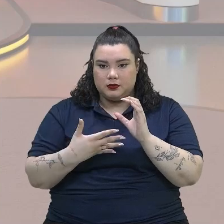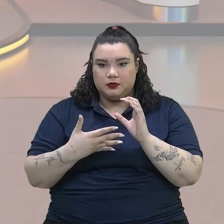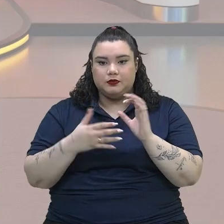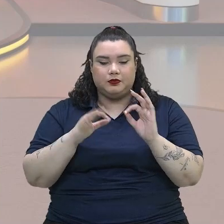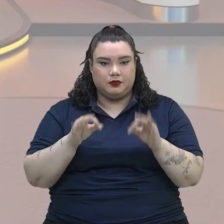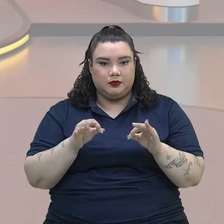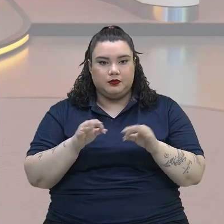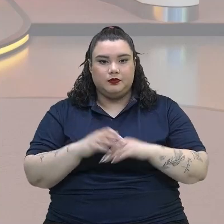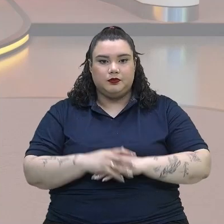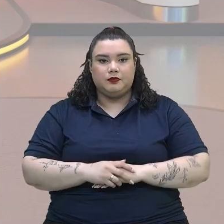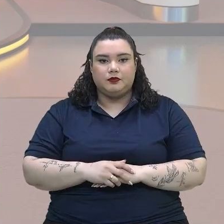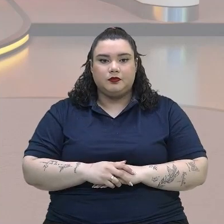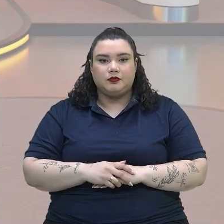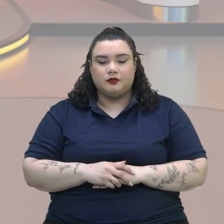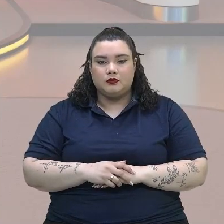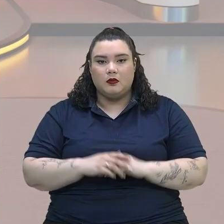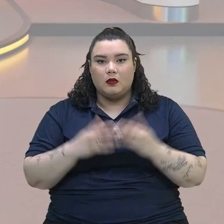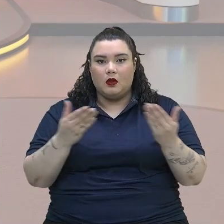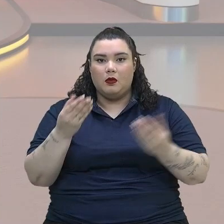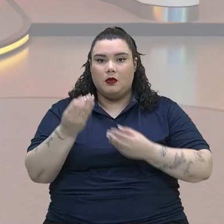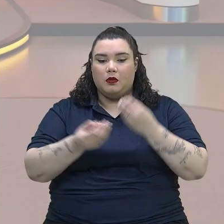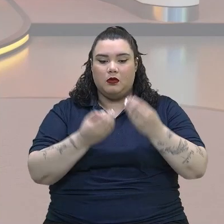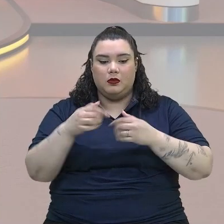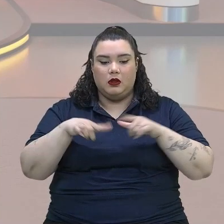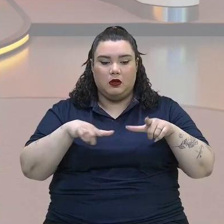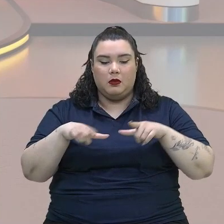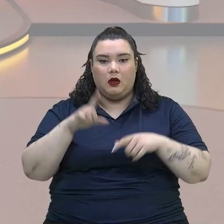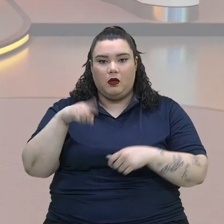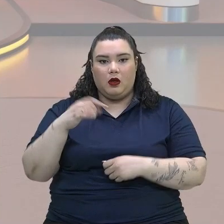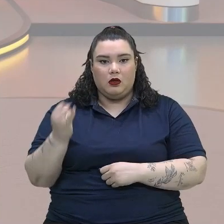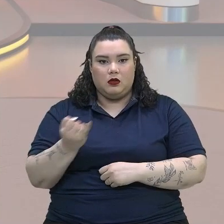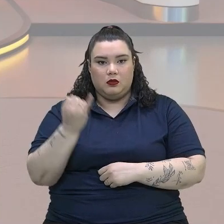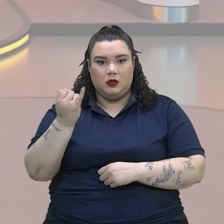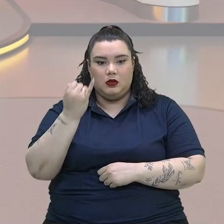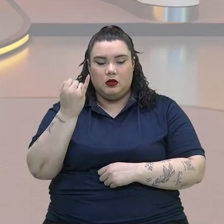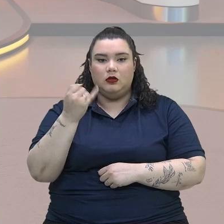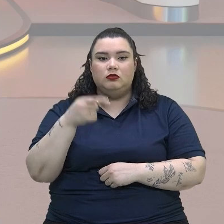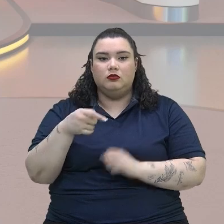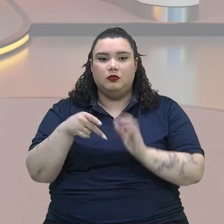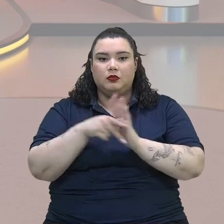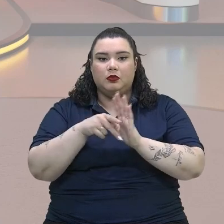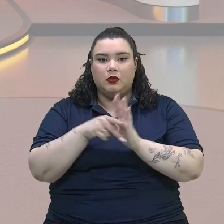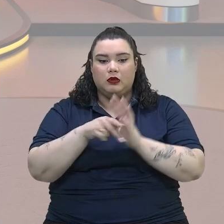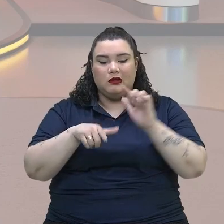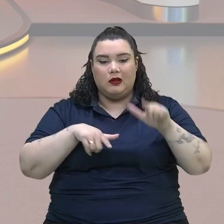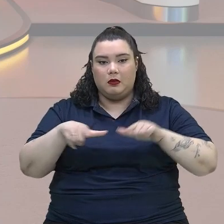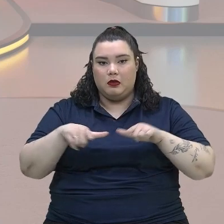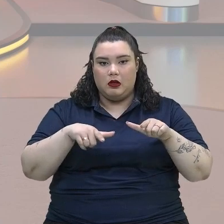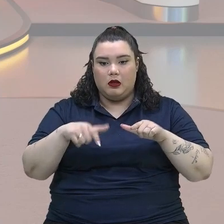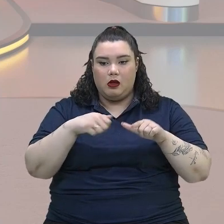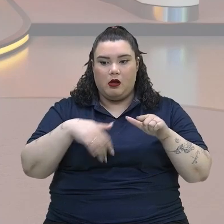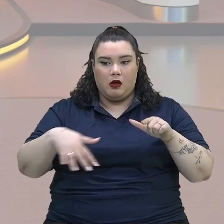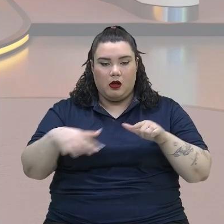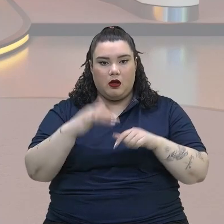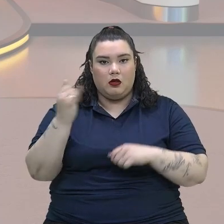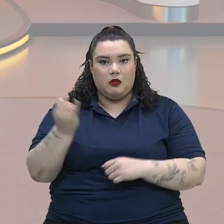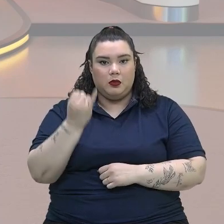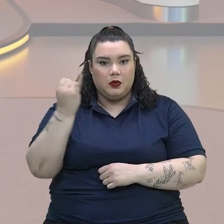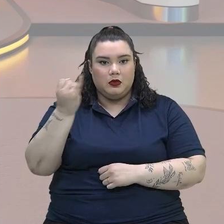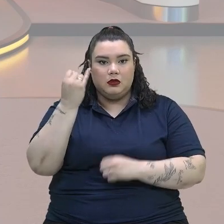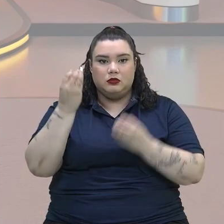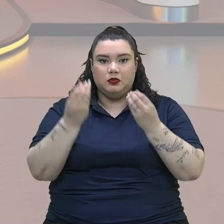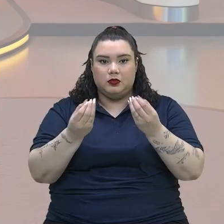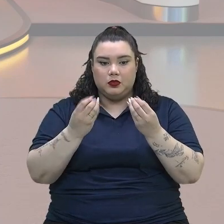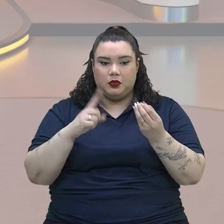que o trabalho ele é fundamental, essa categoria, né, a categoria trabalho, ela é fundamental para que a